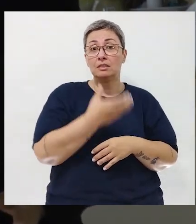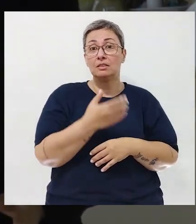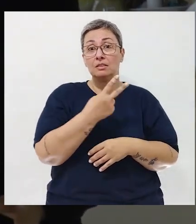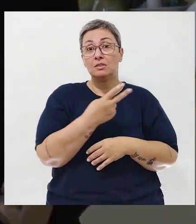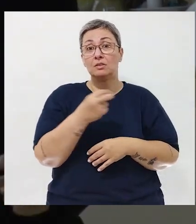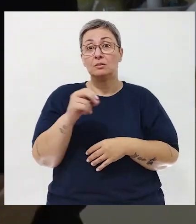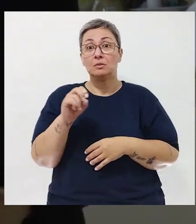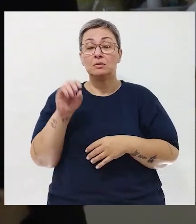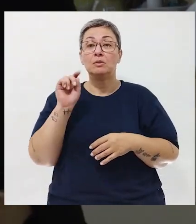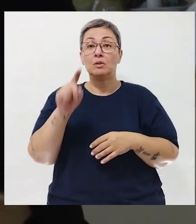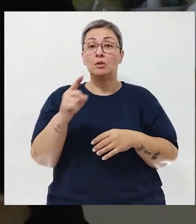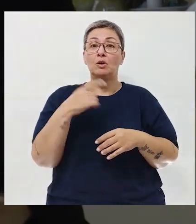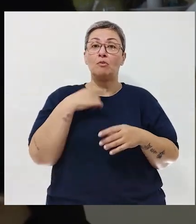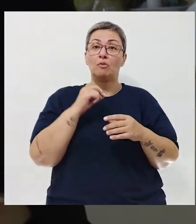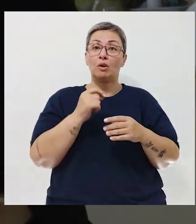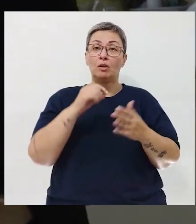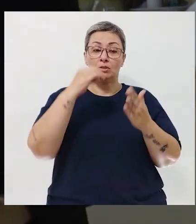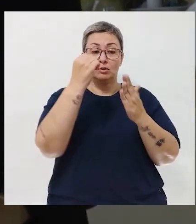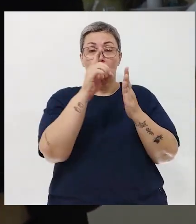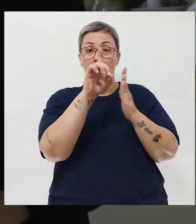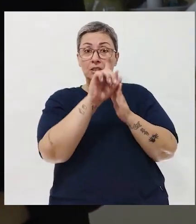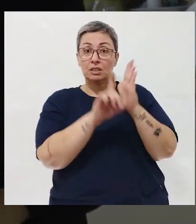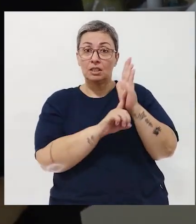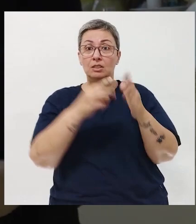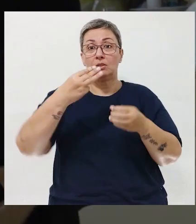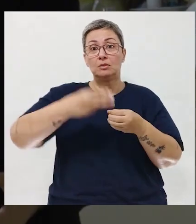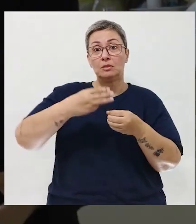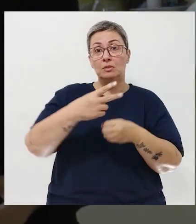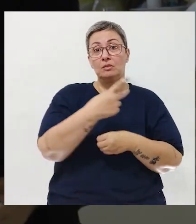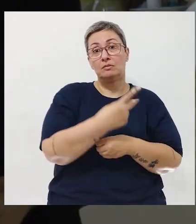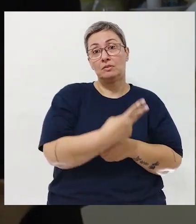de 2000, a igreja foi tombada pelo decreto municipal